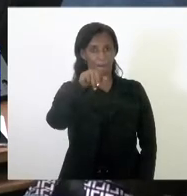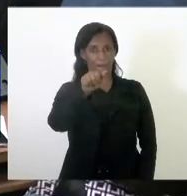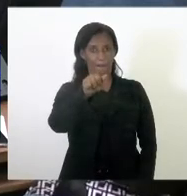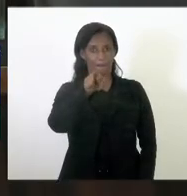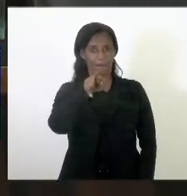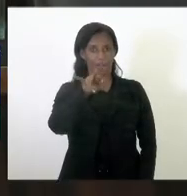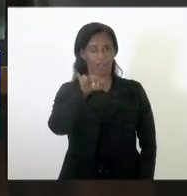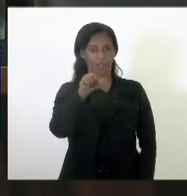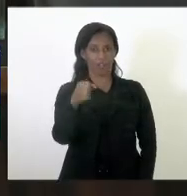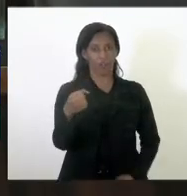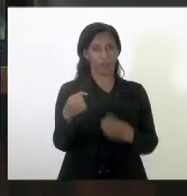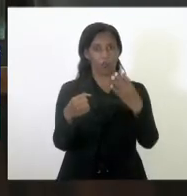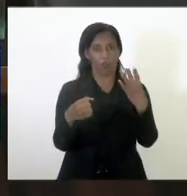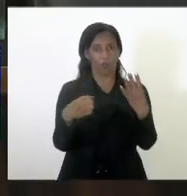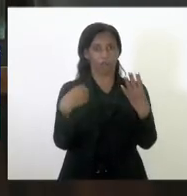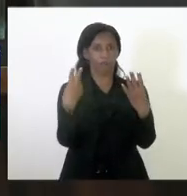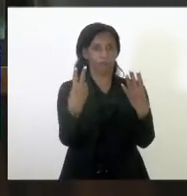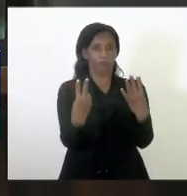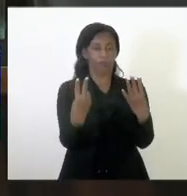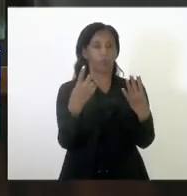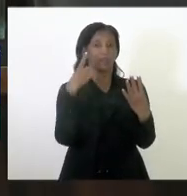4-2, deputado Valdec Carneiro.